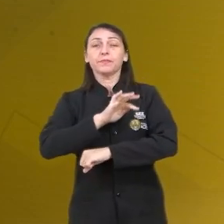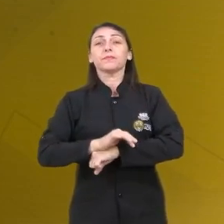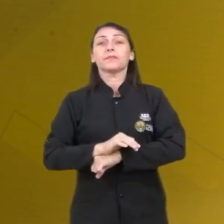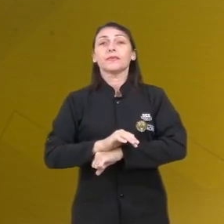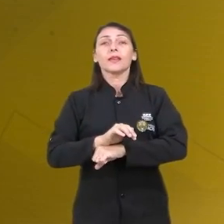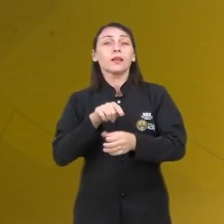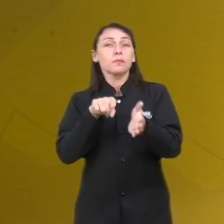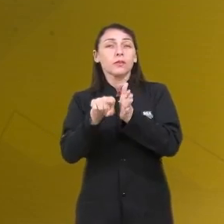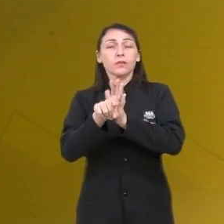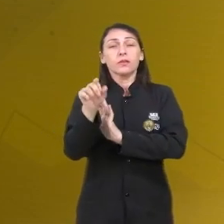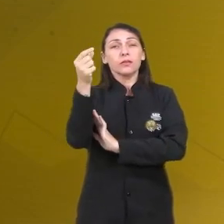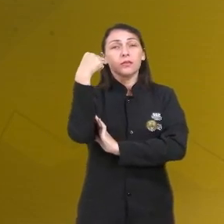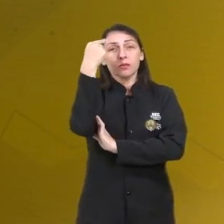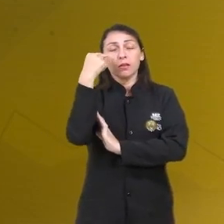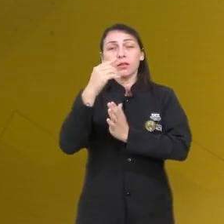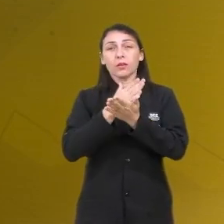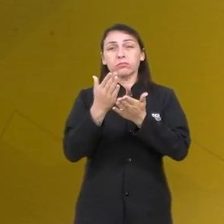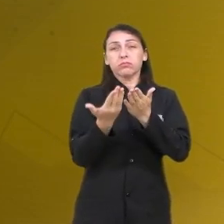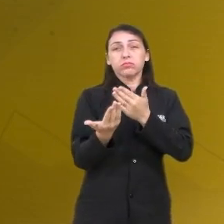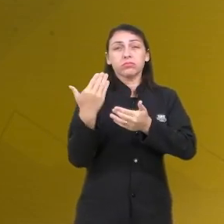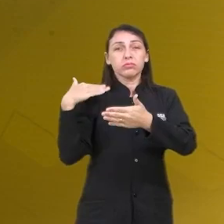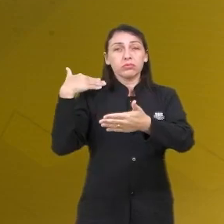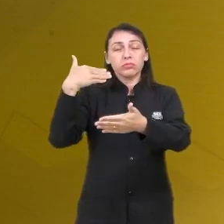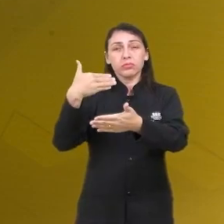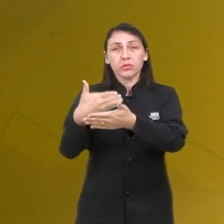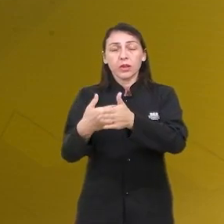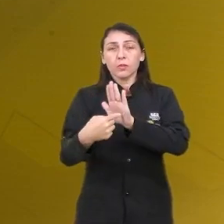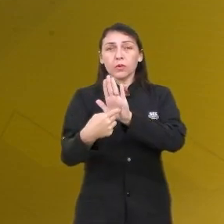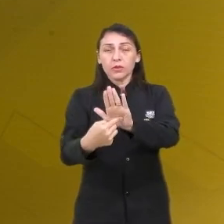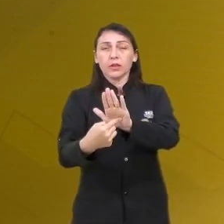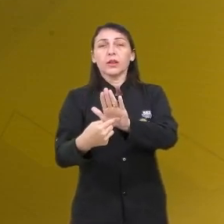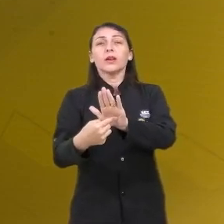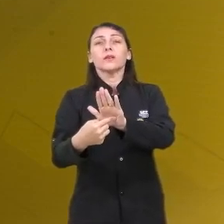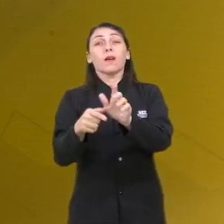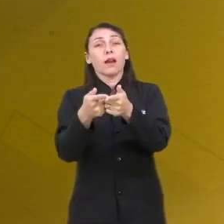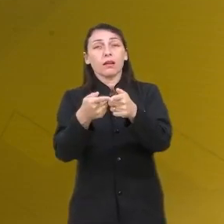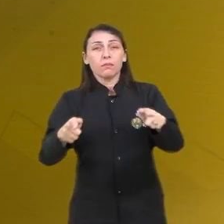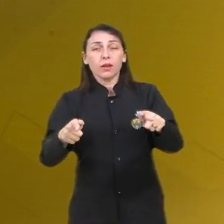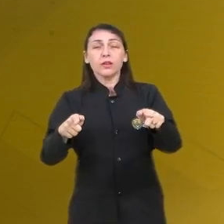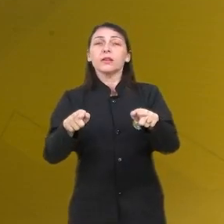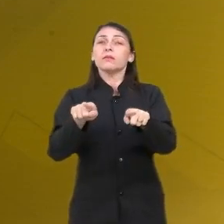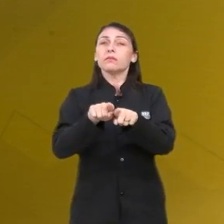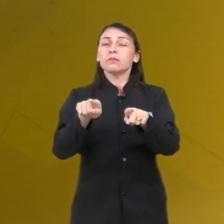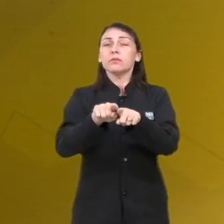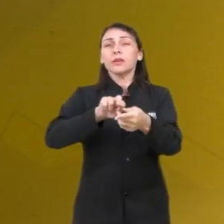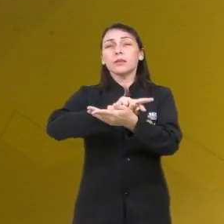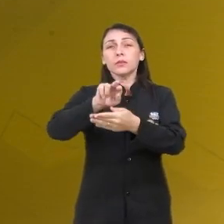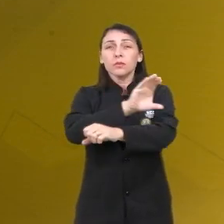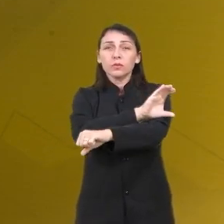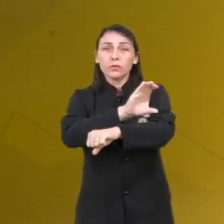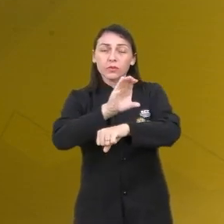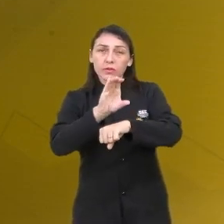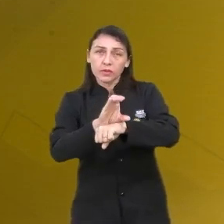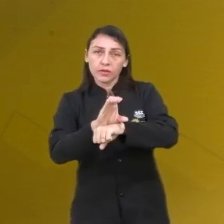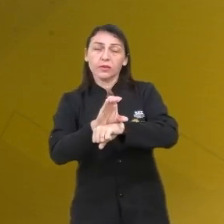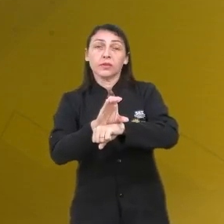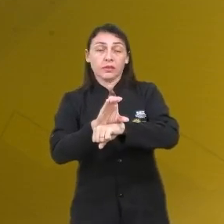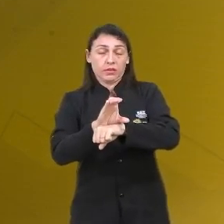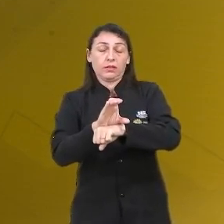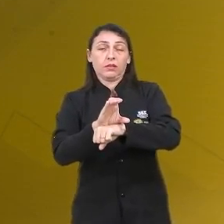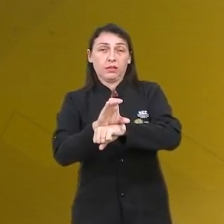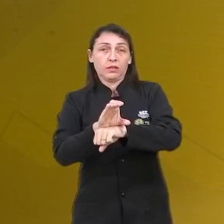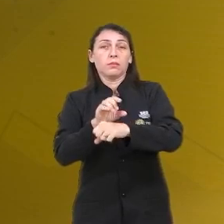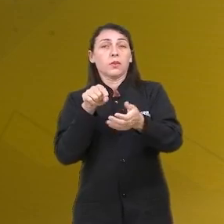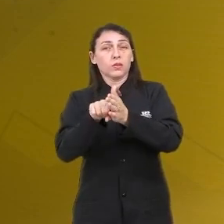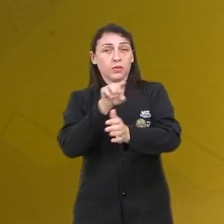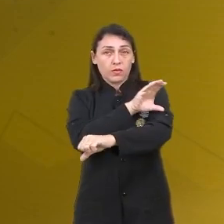de língua espanhola, de alguns anos para cá, elas vêm abordando, além da gramática, muitas questões culturais. Essas questões